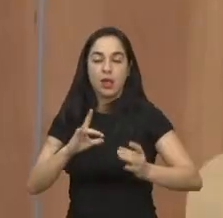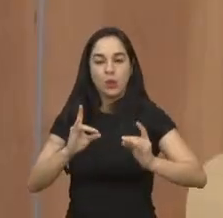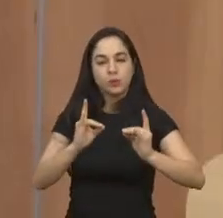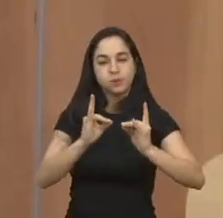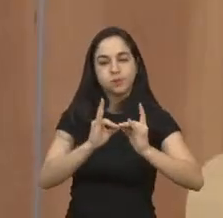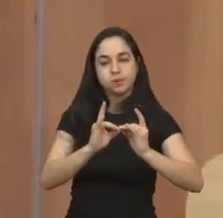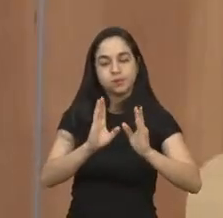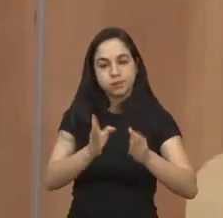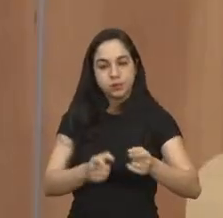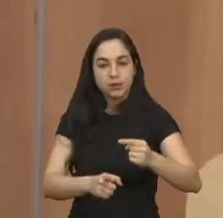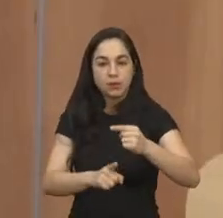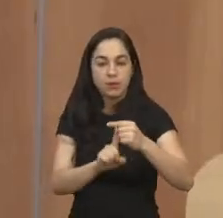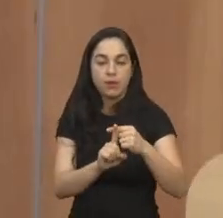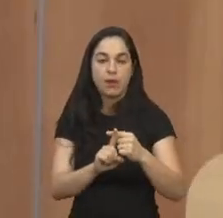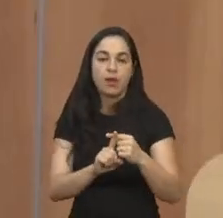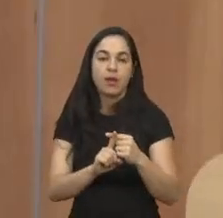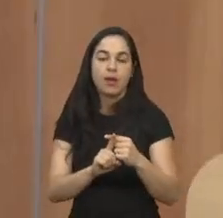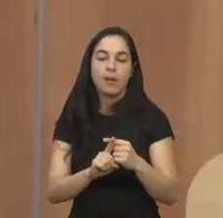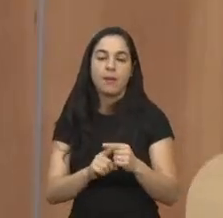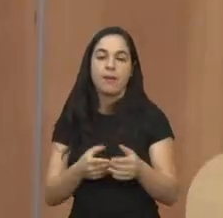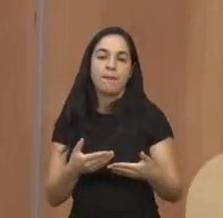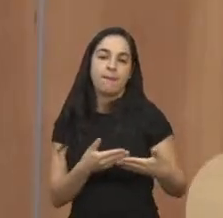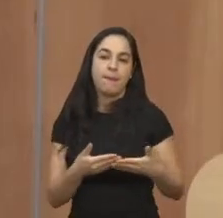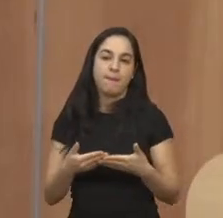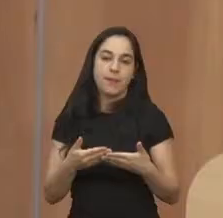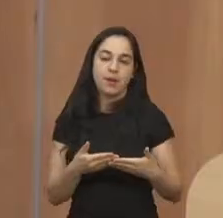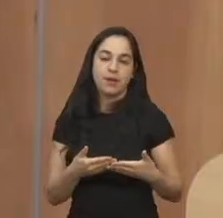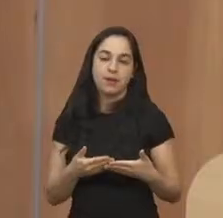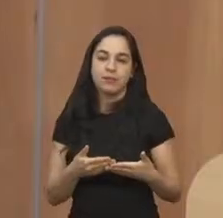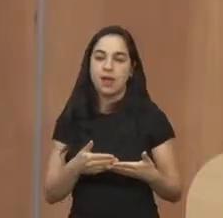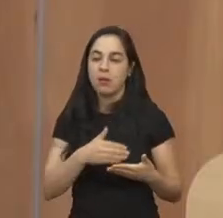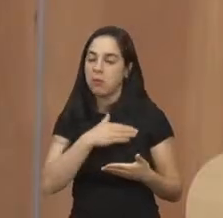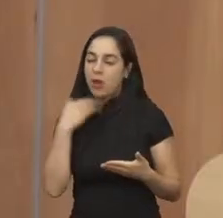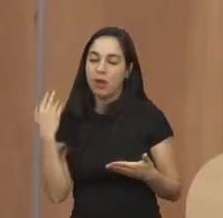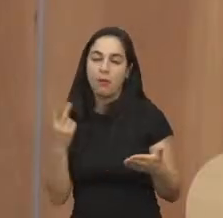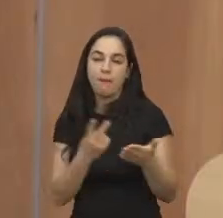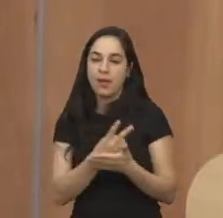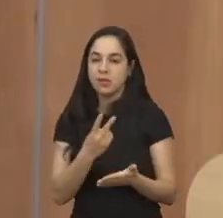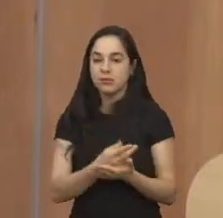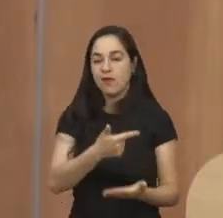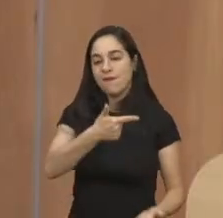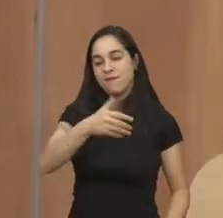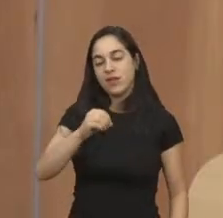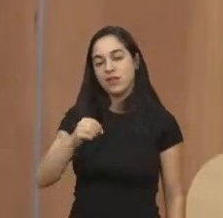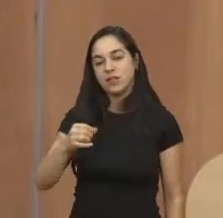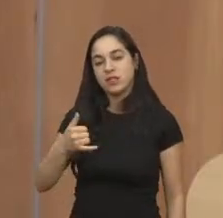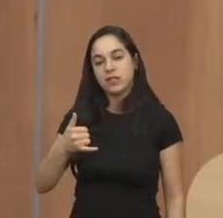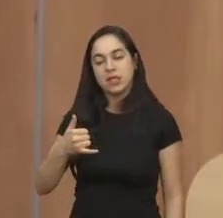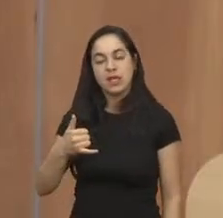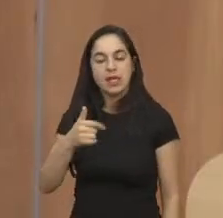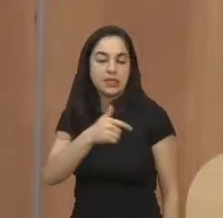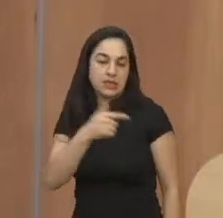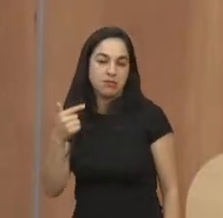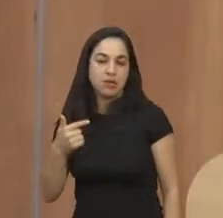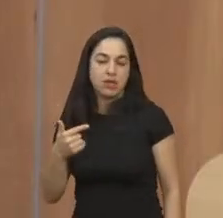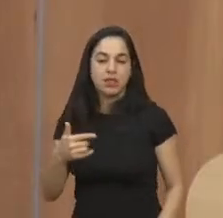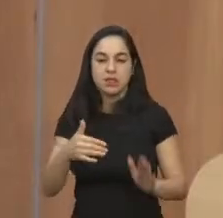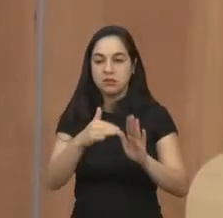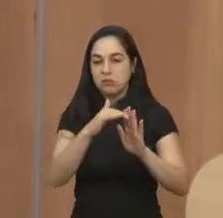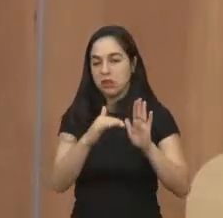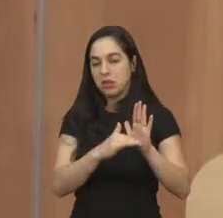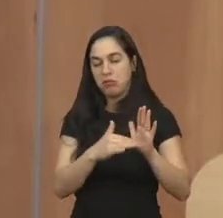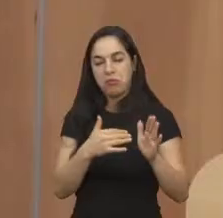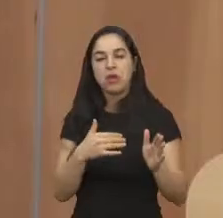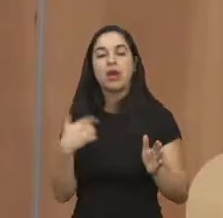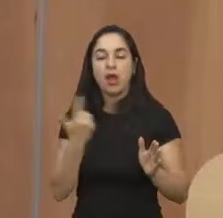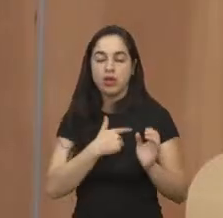os fetos com abaixo de 20 semanas. E melhor ainda, independente da idade gestacional. E queria reforçar aqui